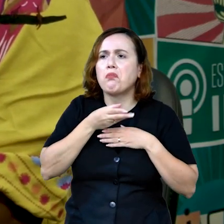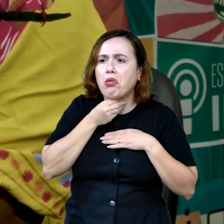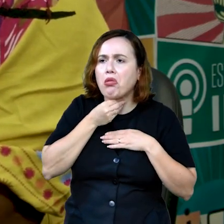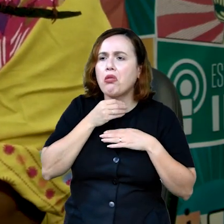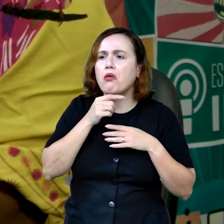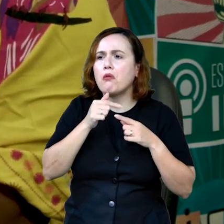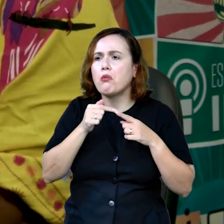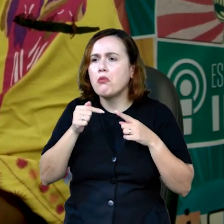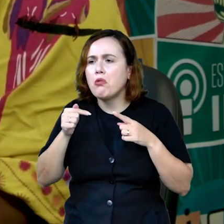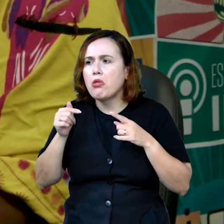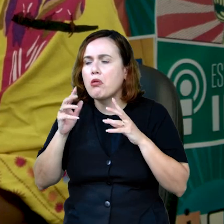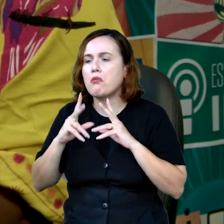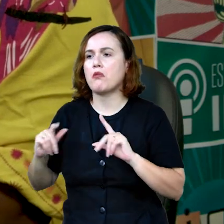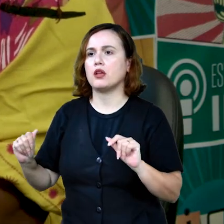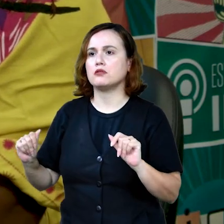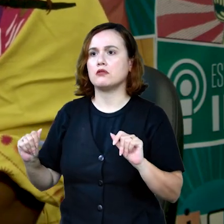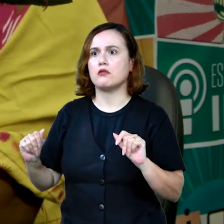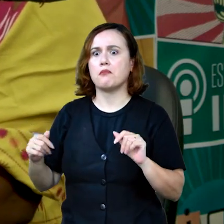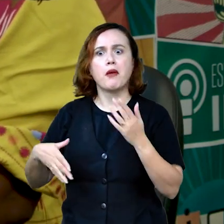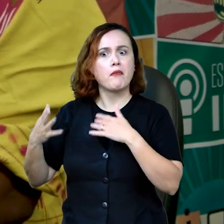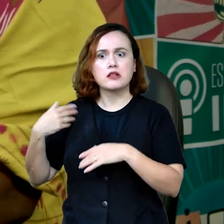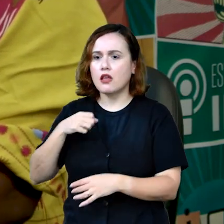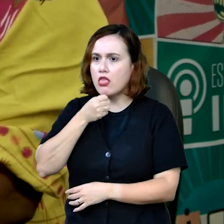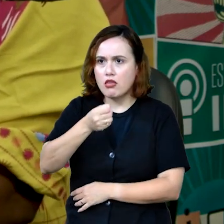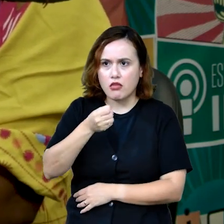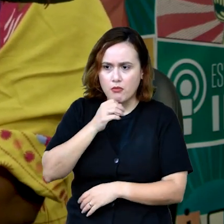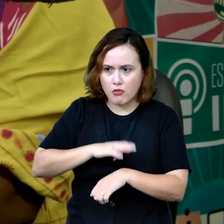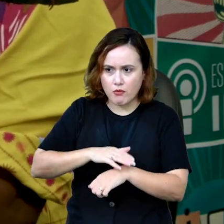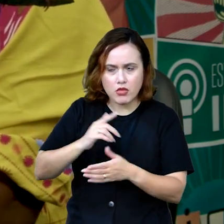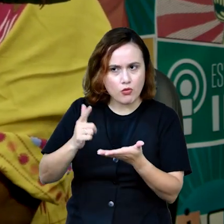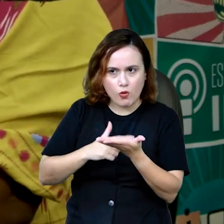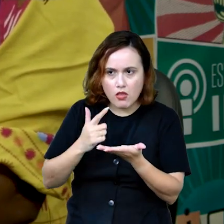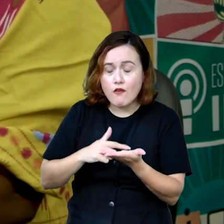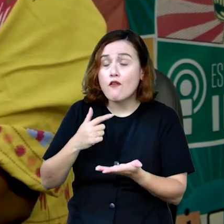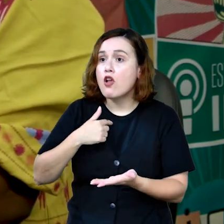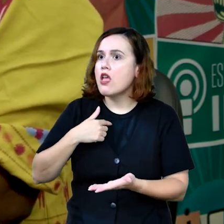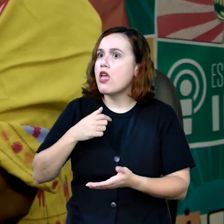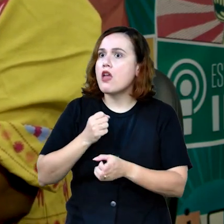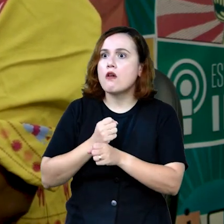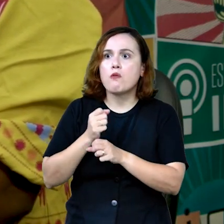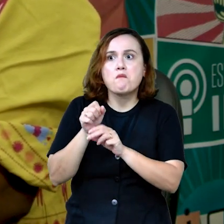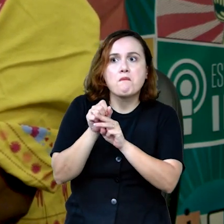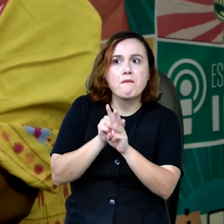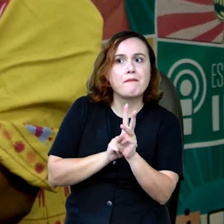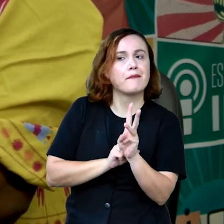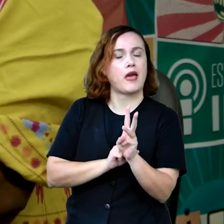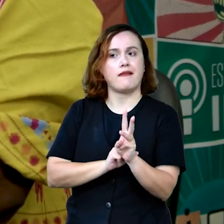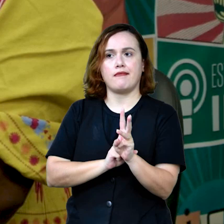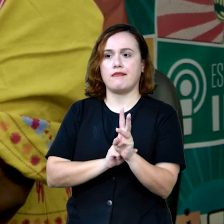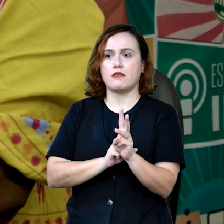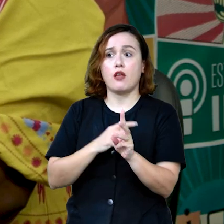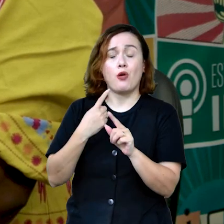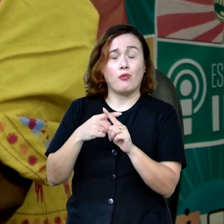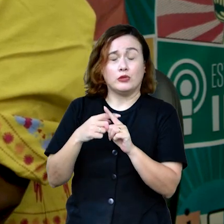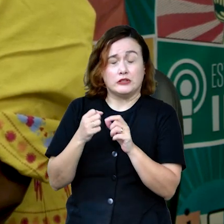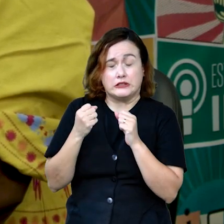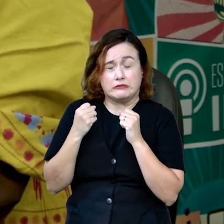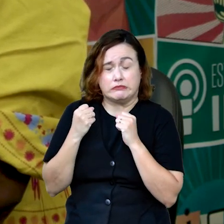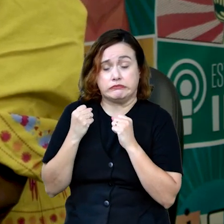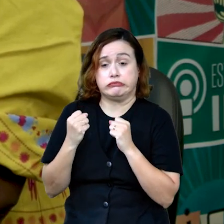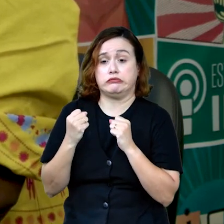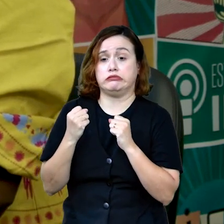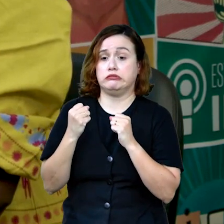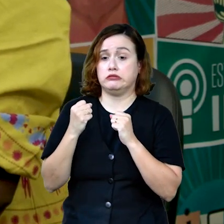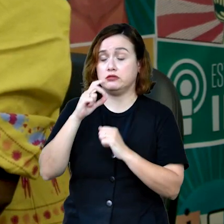meses. E aí muita tosse, muito... É isso, assim, eu acho que no final das contas, parar para